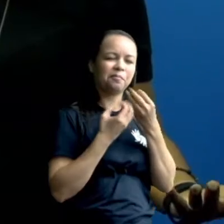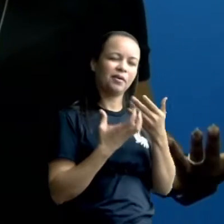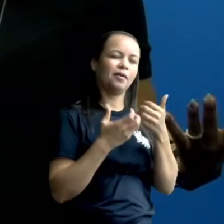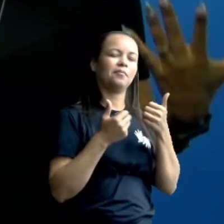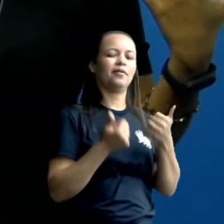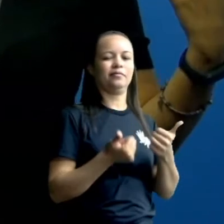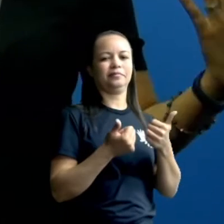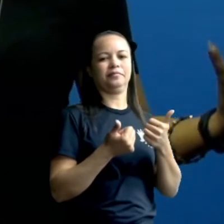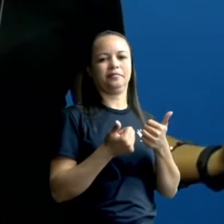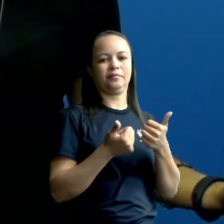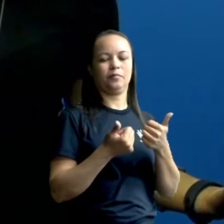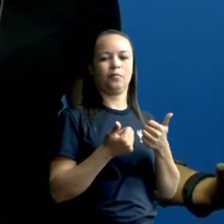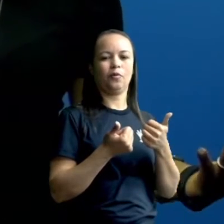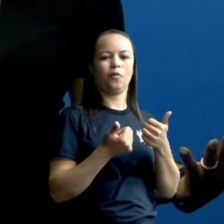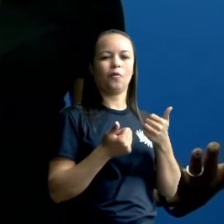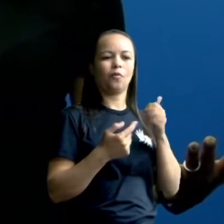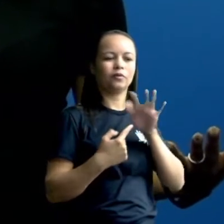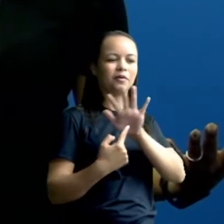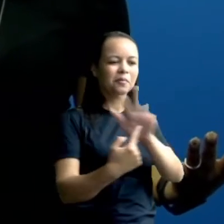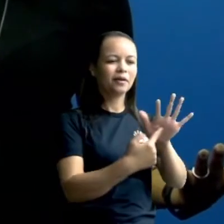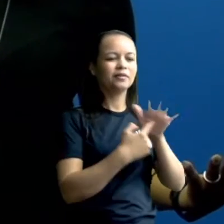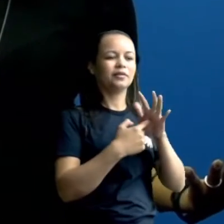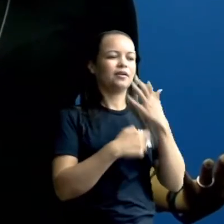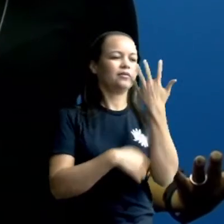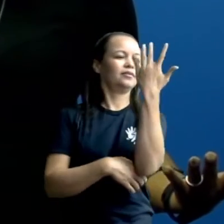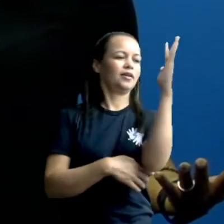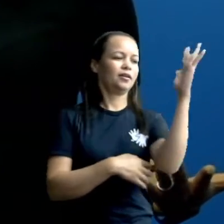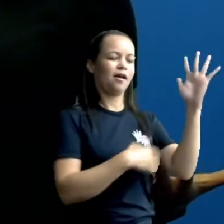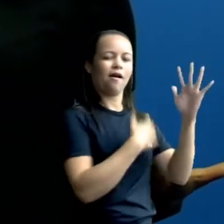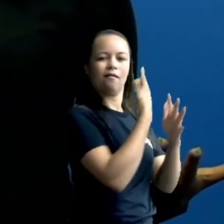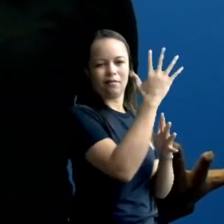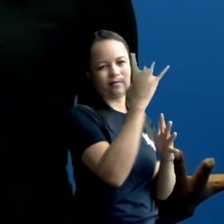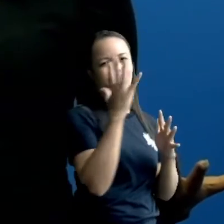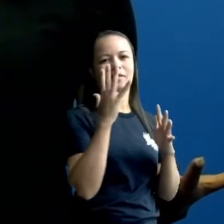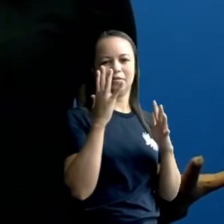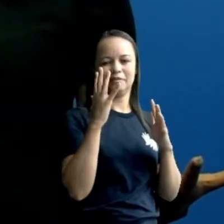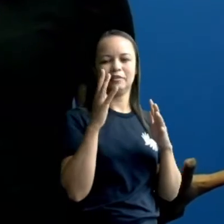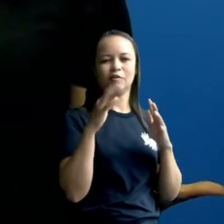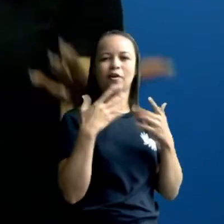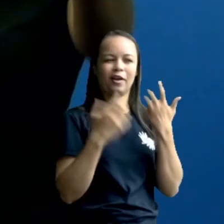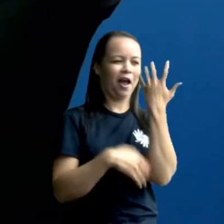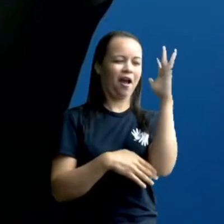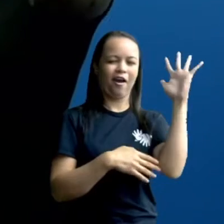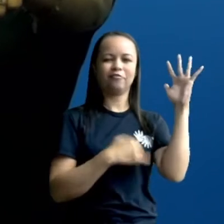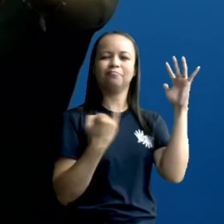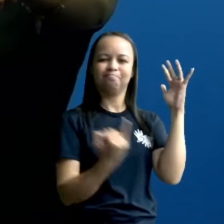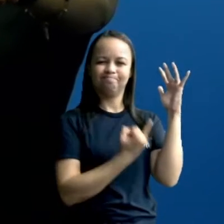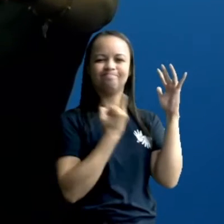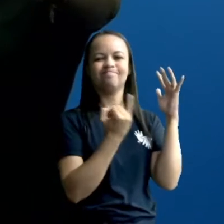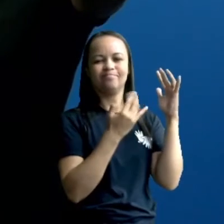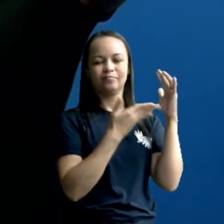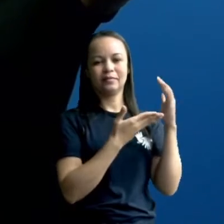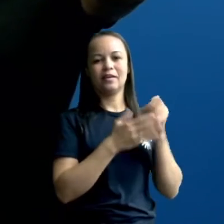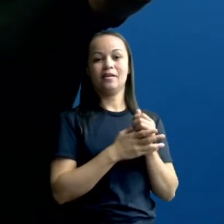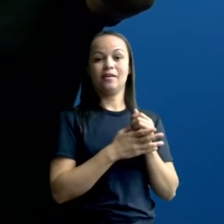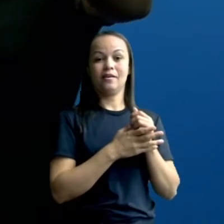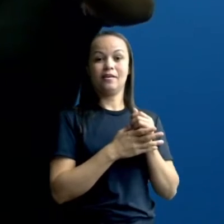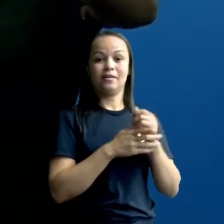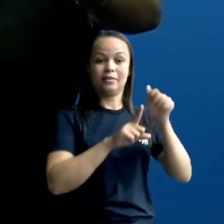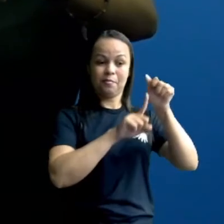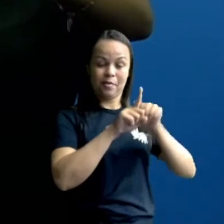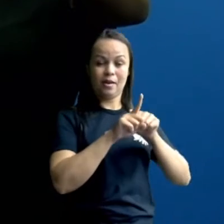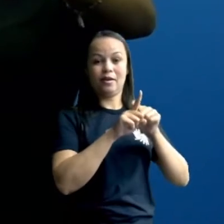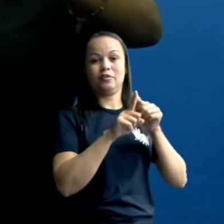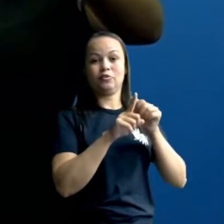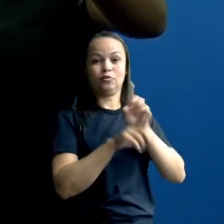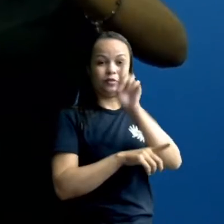melhor, por conta da presença da natureza, a presença das árvores. Olha aí como as árvores é importante. Esse mês de setembro, a gente tem dia